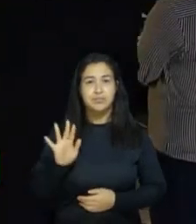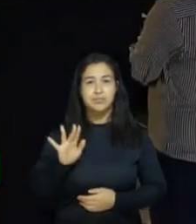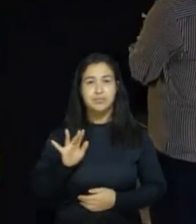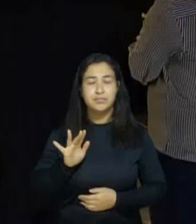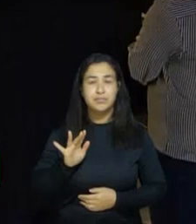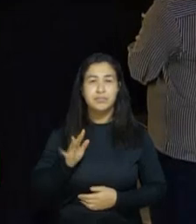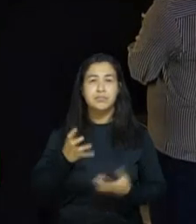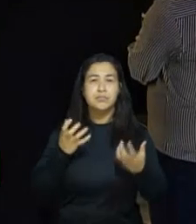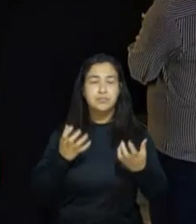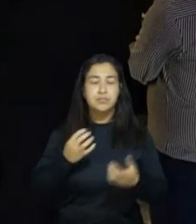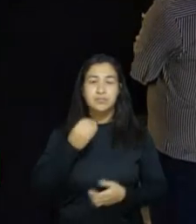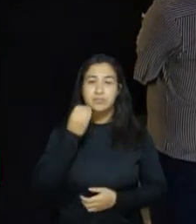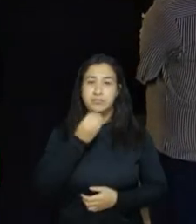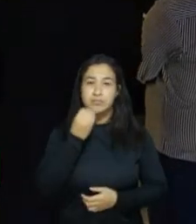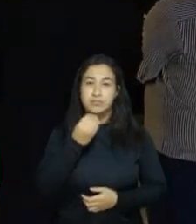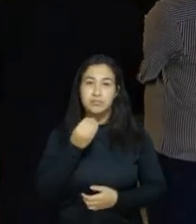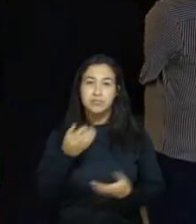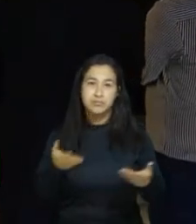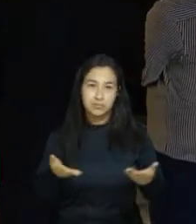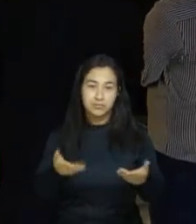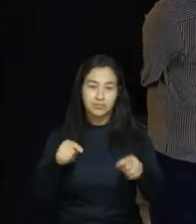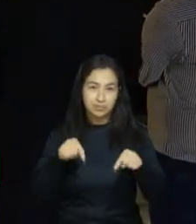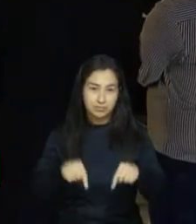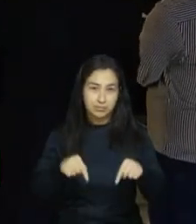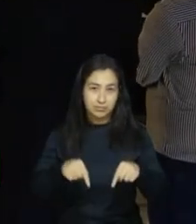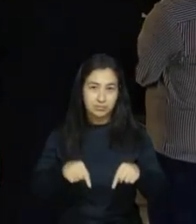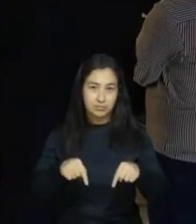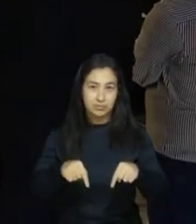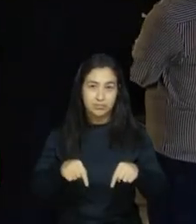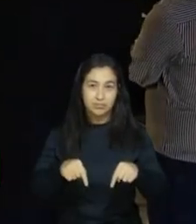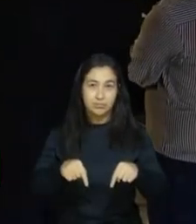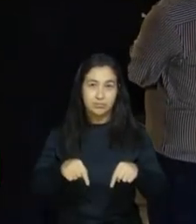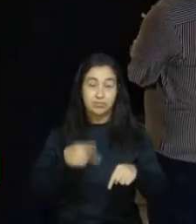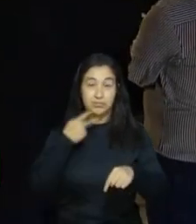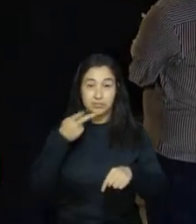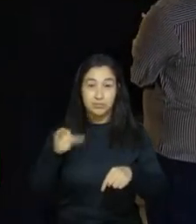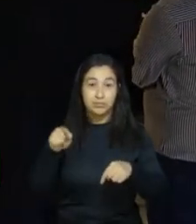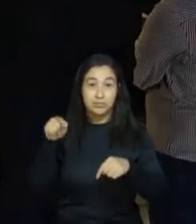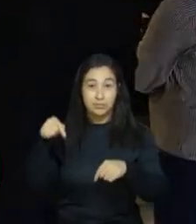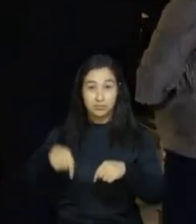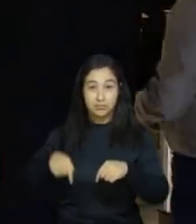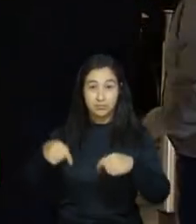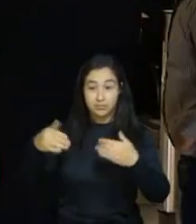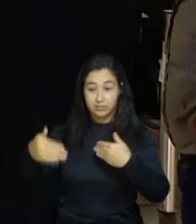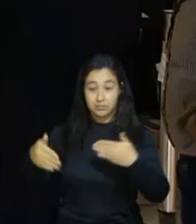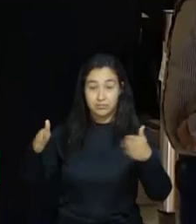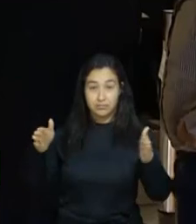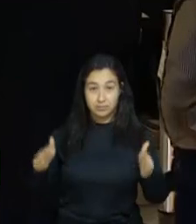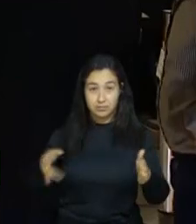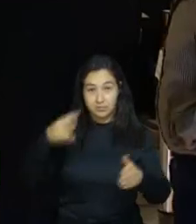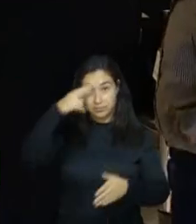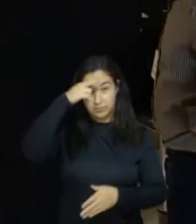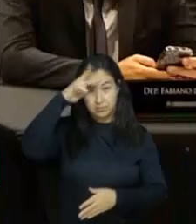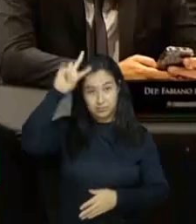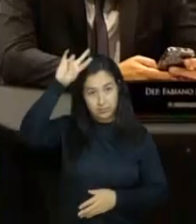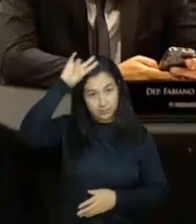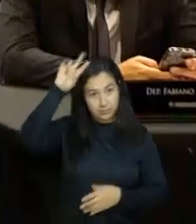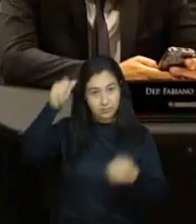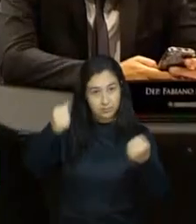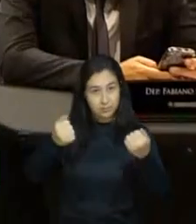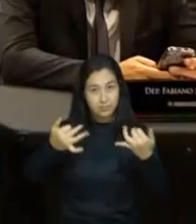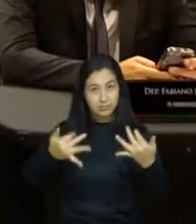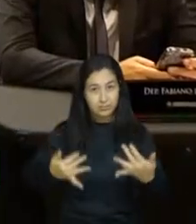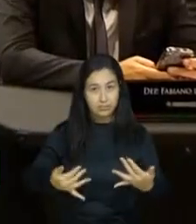queria aproveitar da sessão itinerante aqui em Blumenau para falar desse ginásio, homenagem aqui ao deputado Vicente Caropreso, que